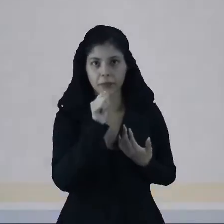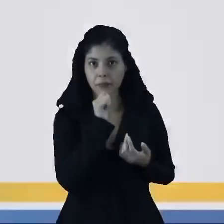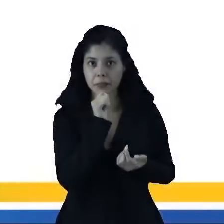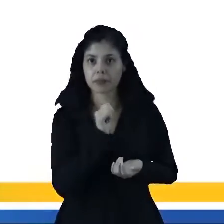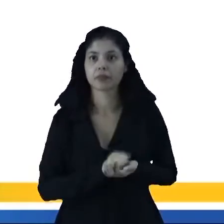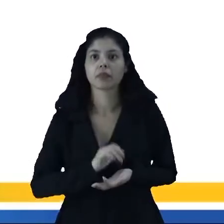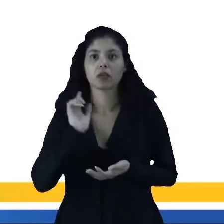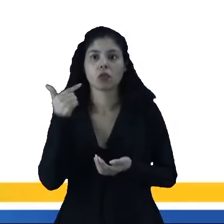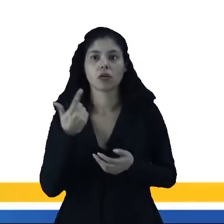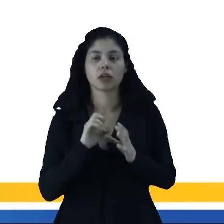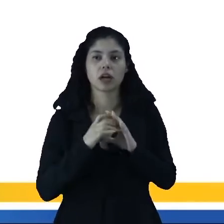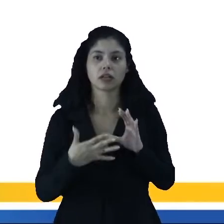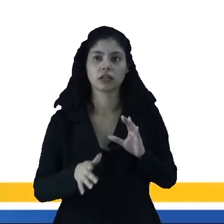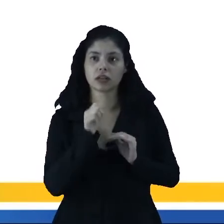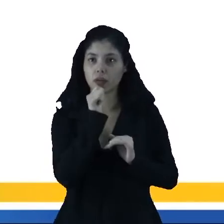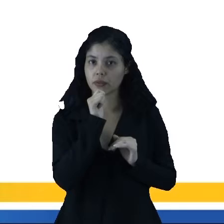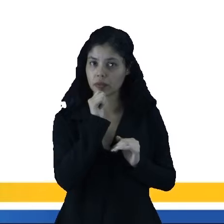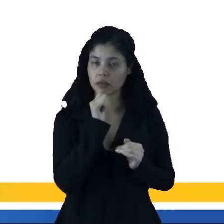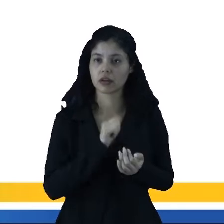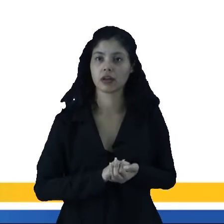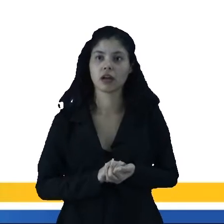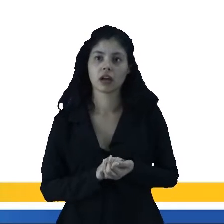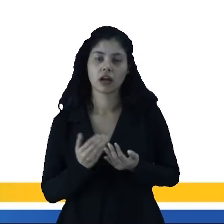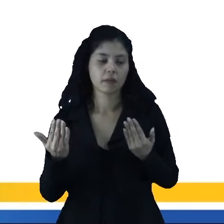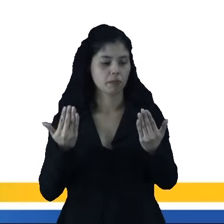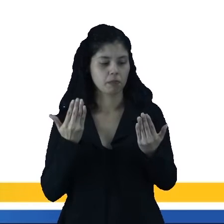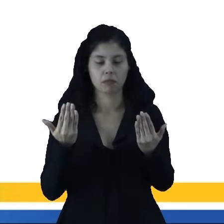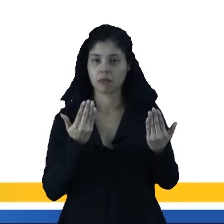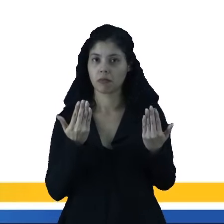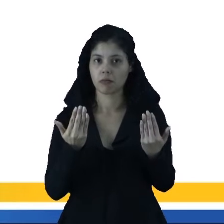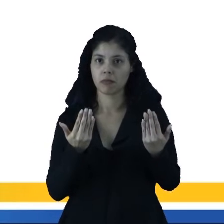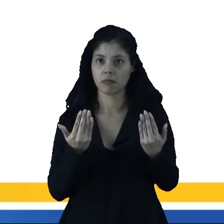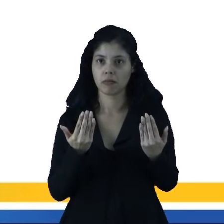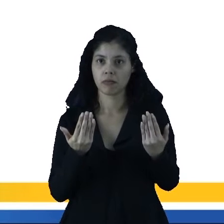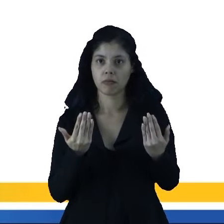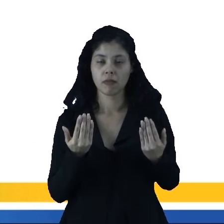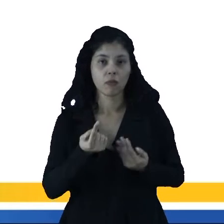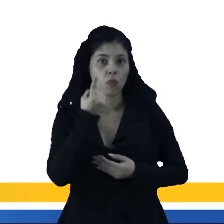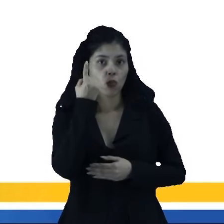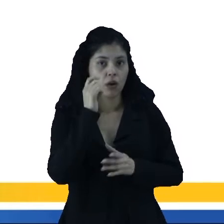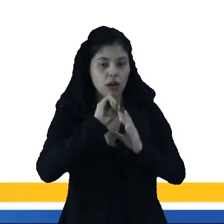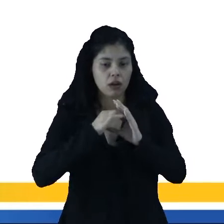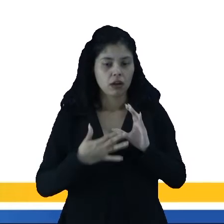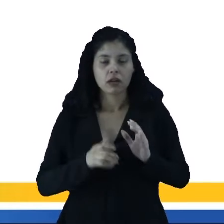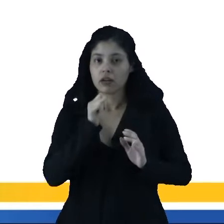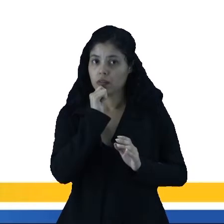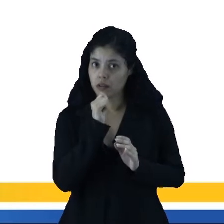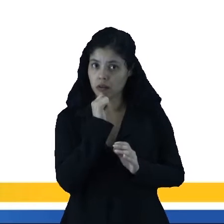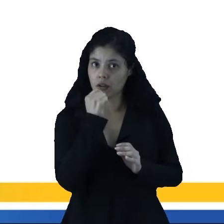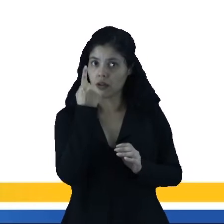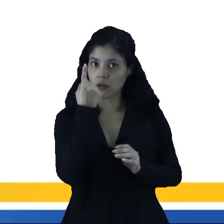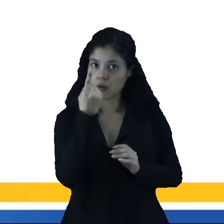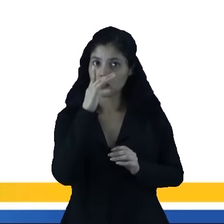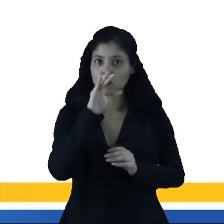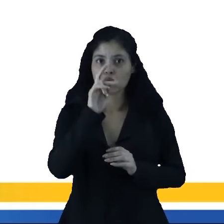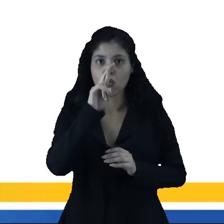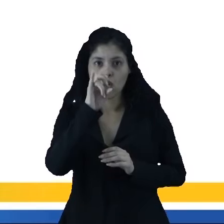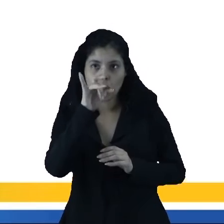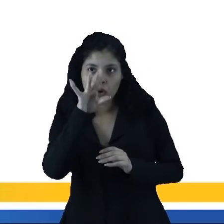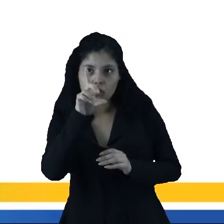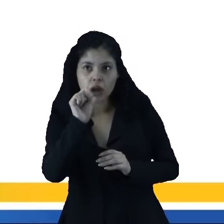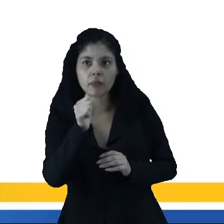ok? E uma outra característica é que está relacionado a uma característica, né, a um dos